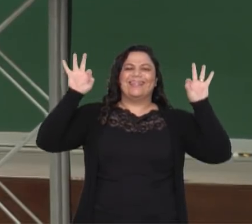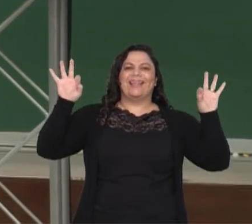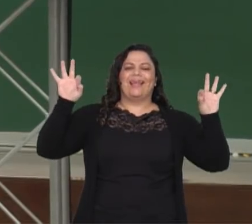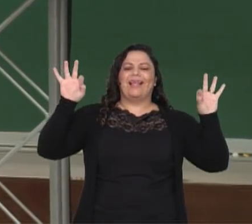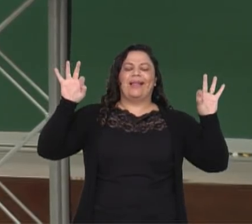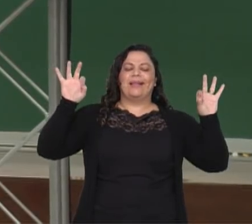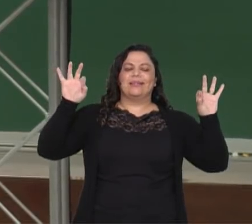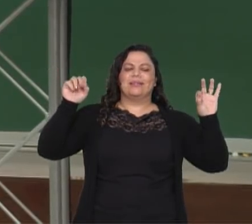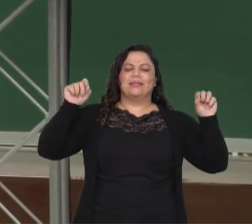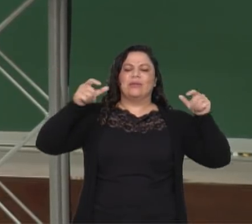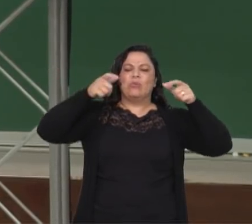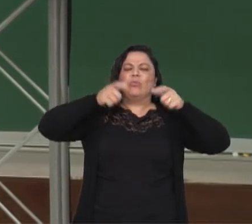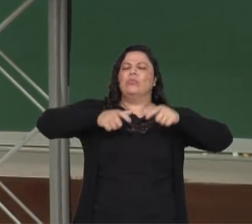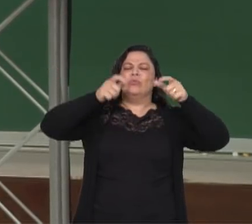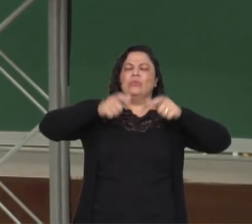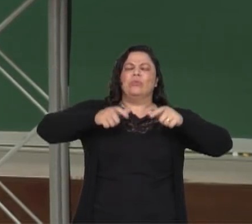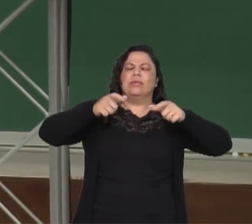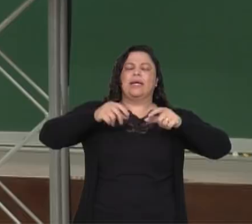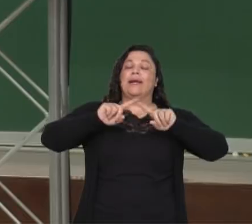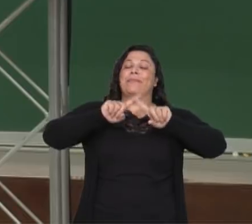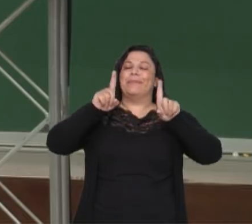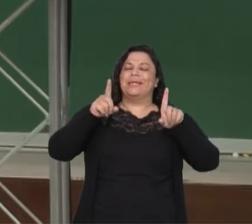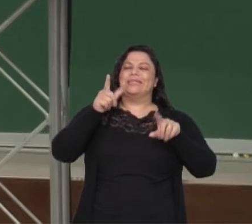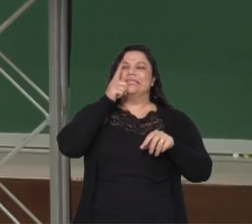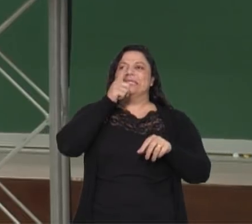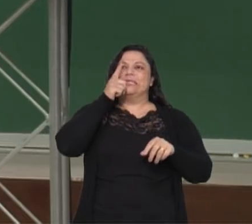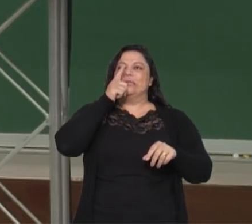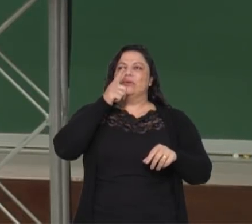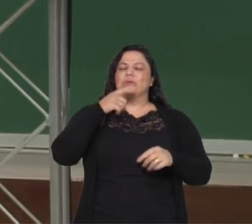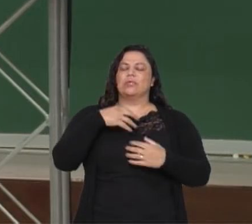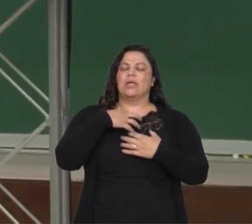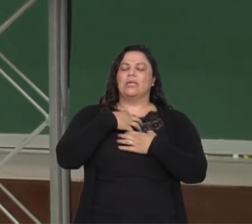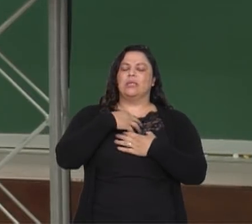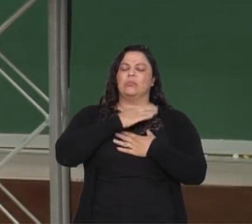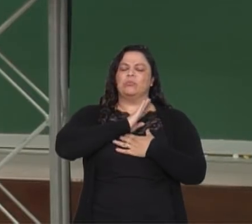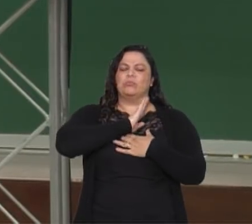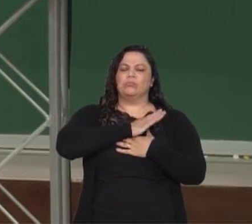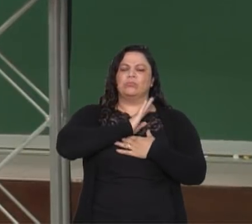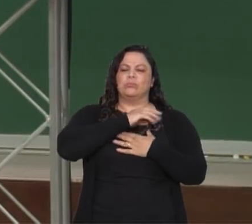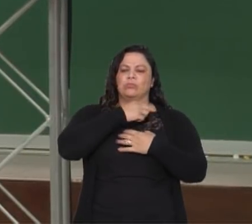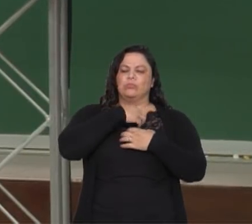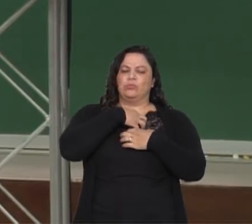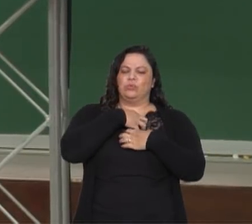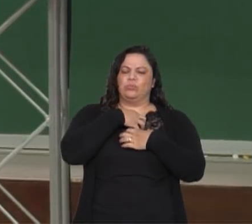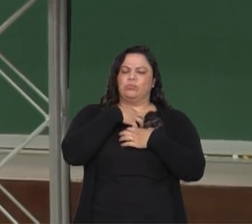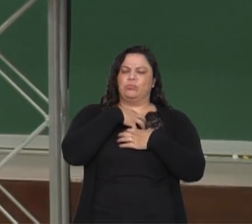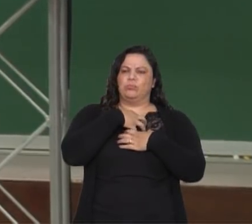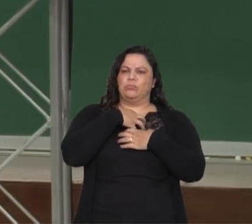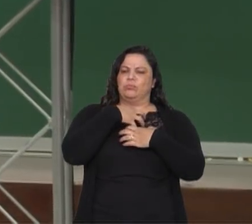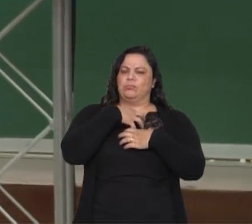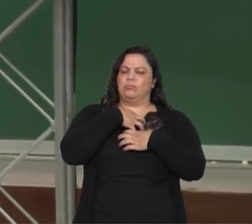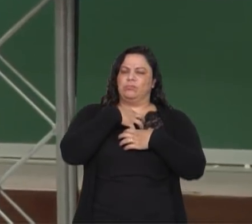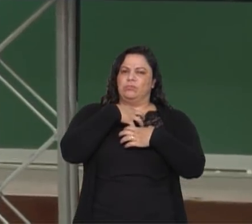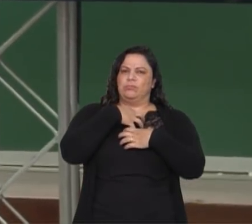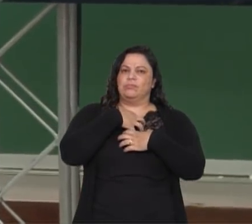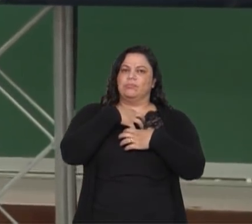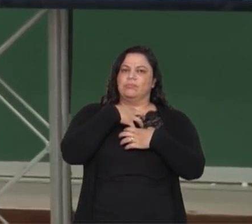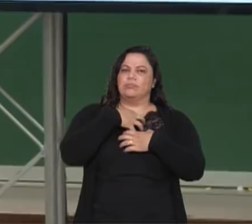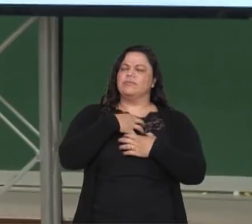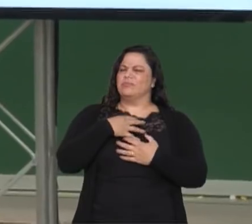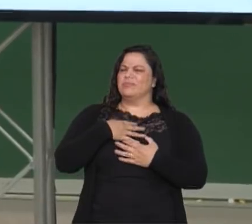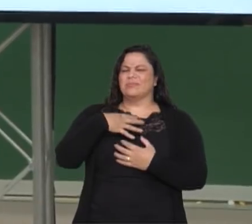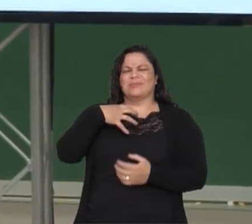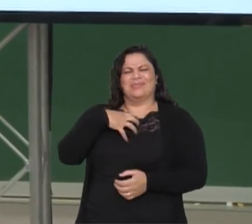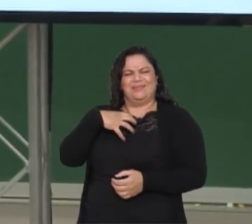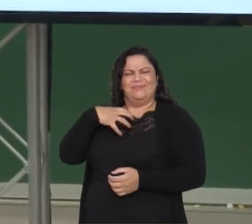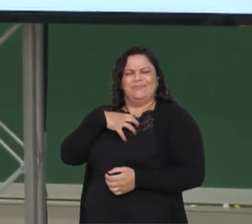os sons do corpo dele, como o batimento do coração. Então seria essa questão sobre o silêncio, ela é